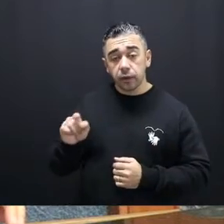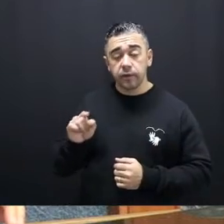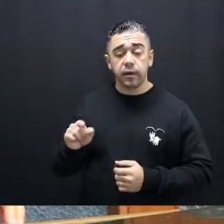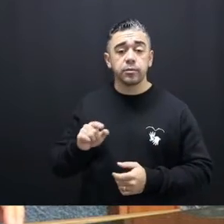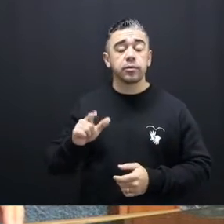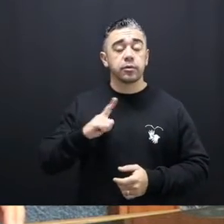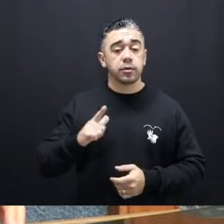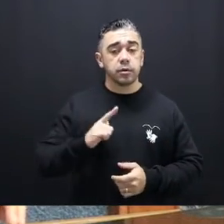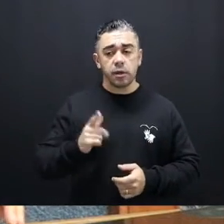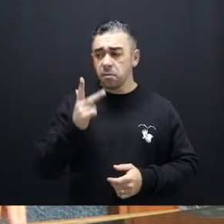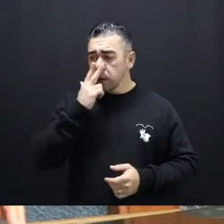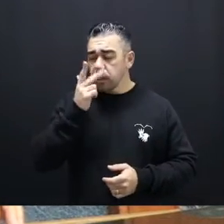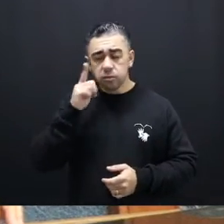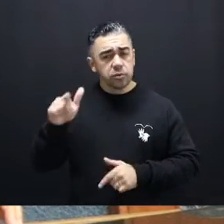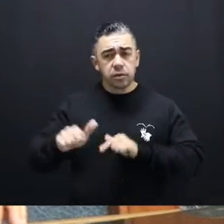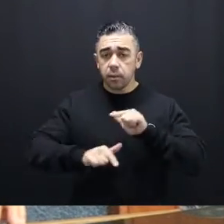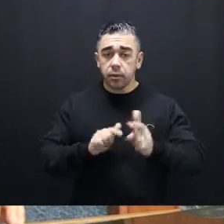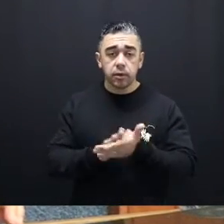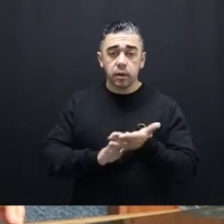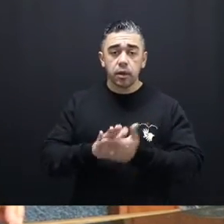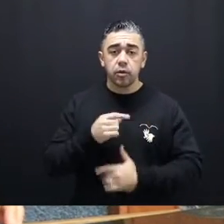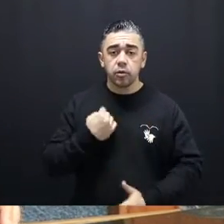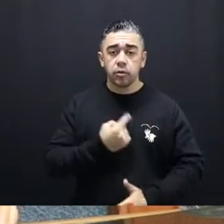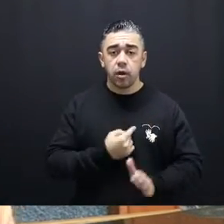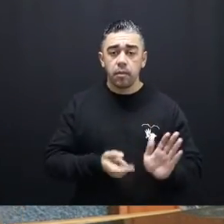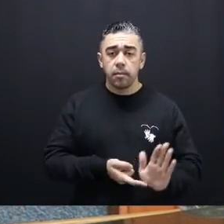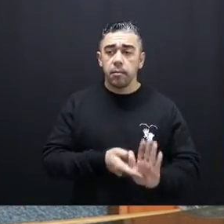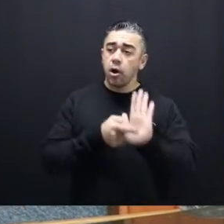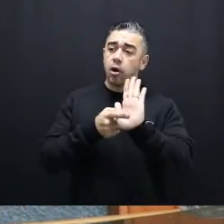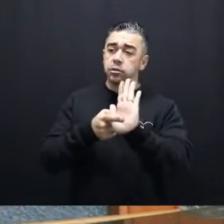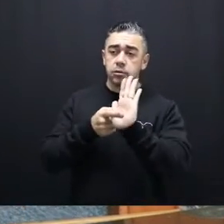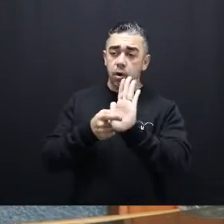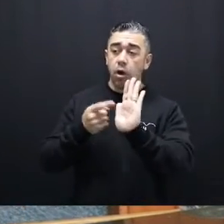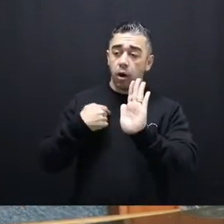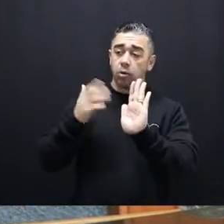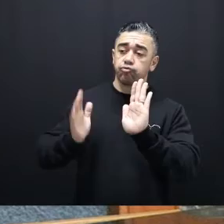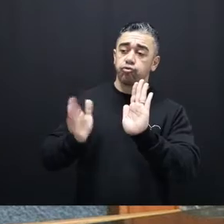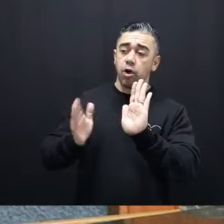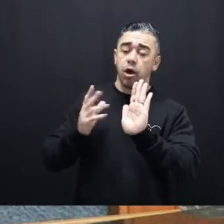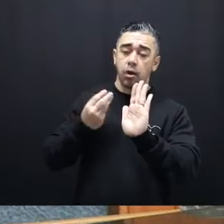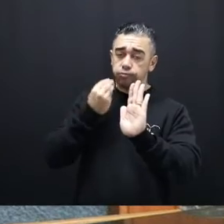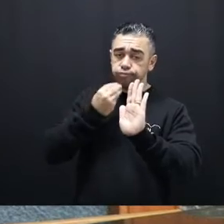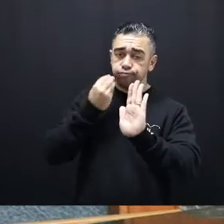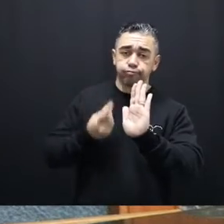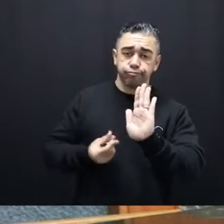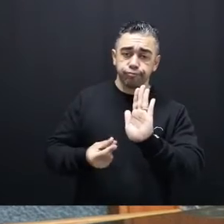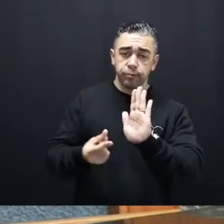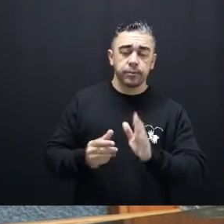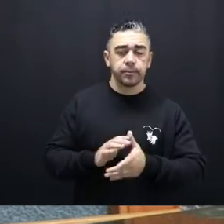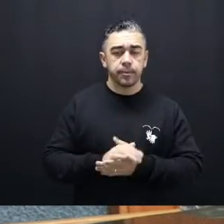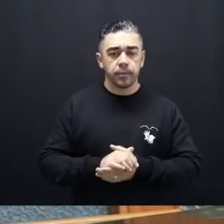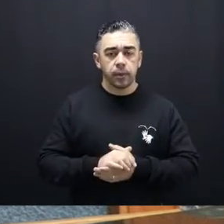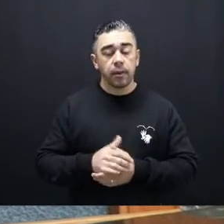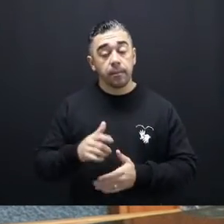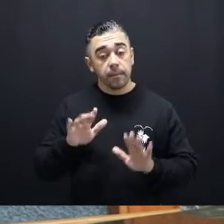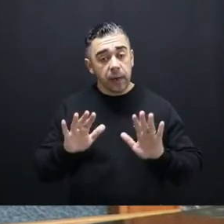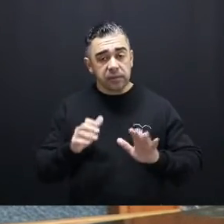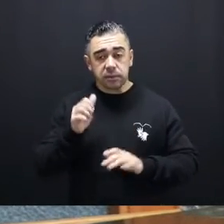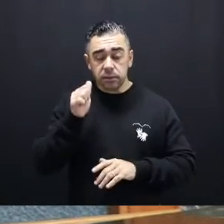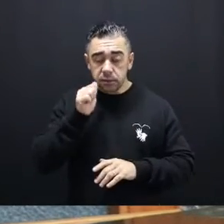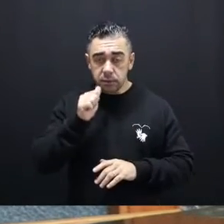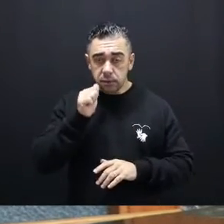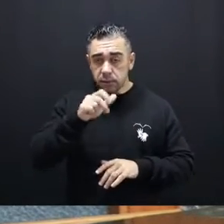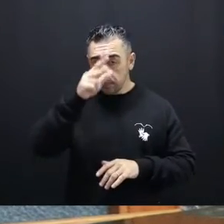limpo não amassou o barro nós aqui a gente joga botina cheia de barra é mas ela fala eu sou prefeita de